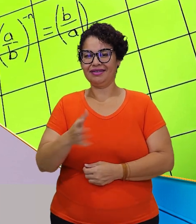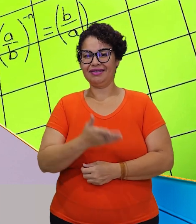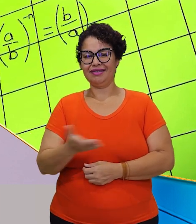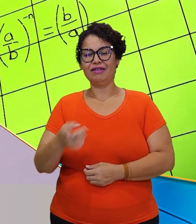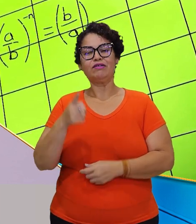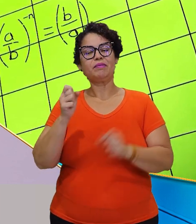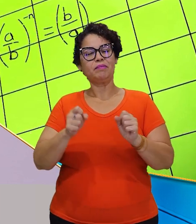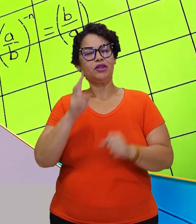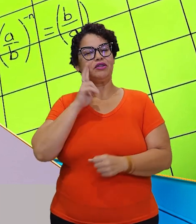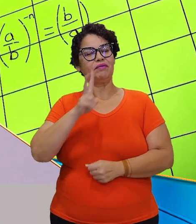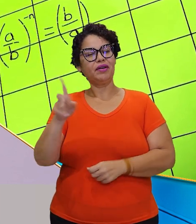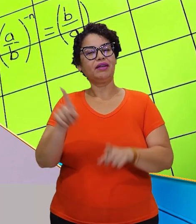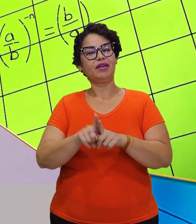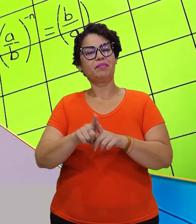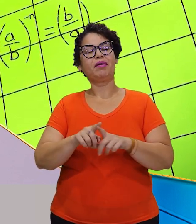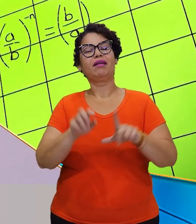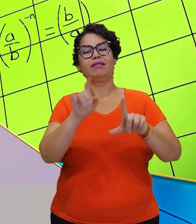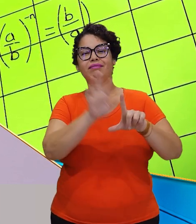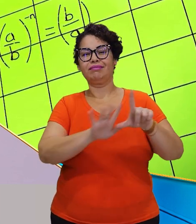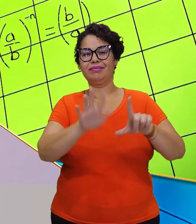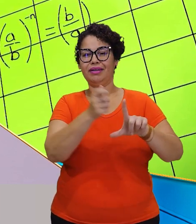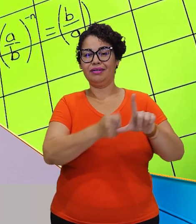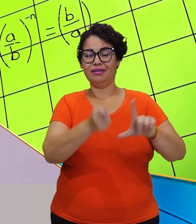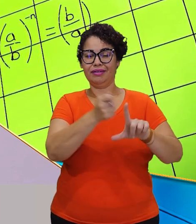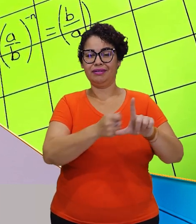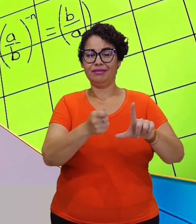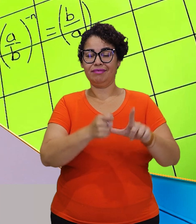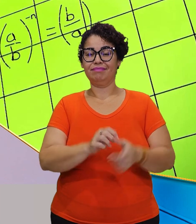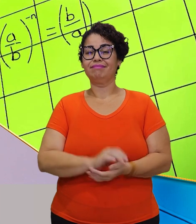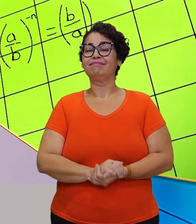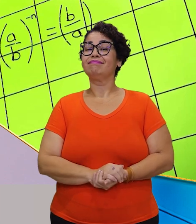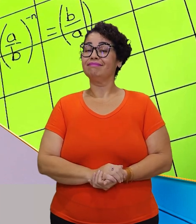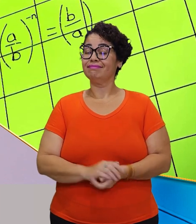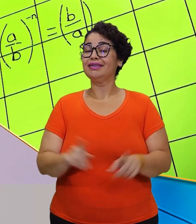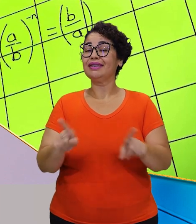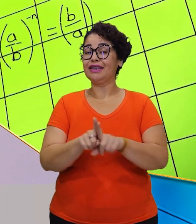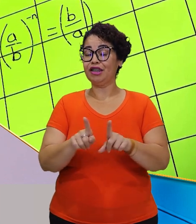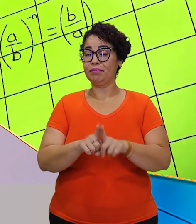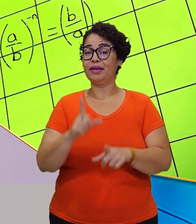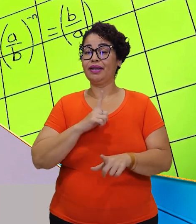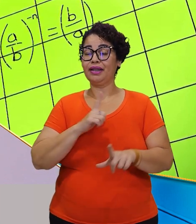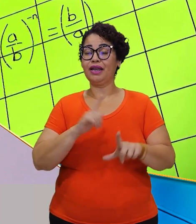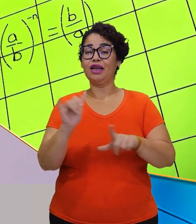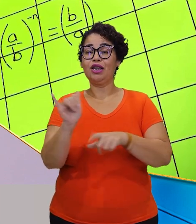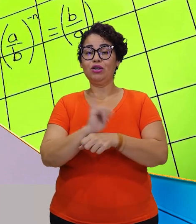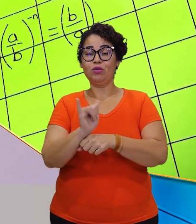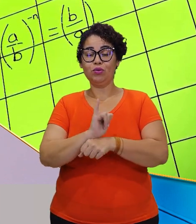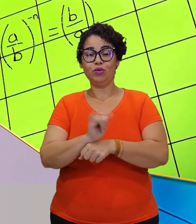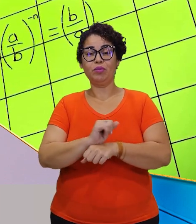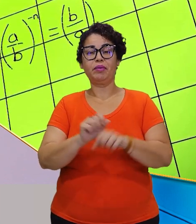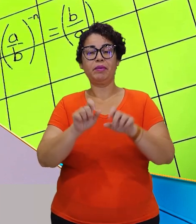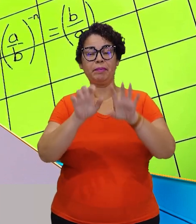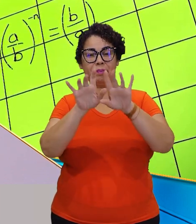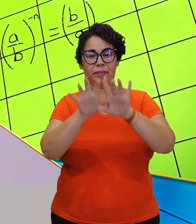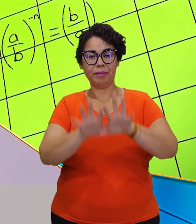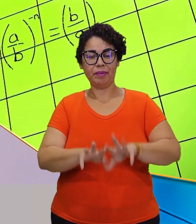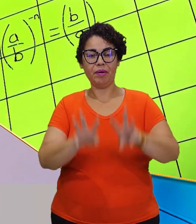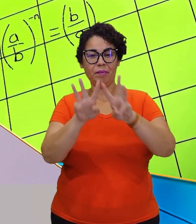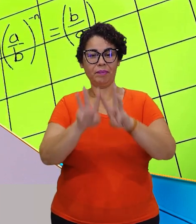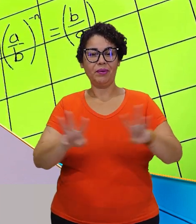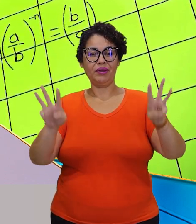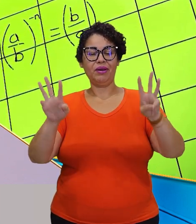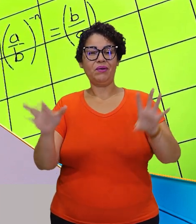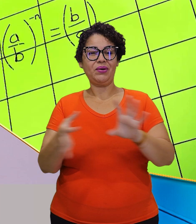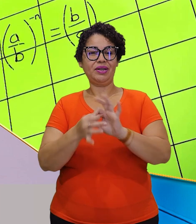sua tela. Você também pode acessar pelo QR Code. Nós também estamos no YouTube. É só pesquisar por